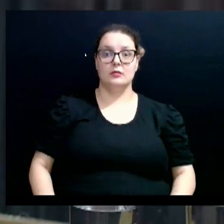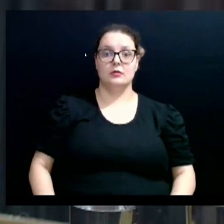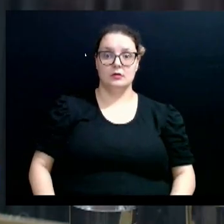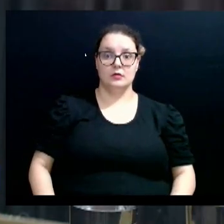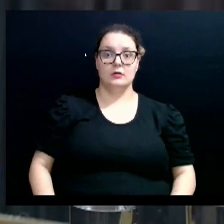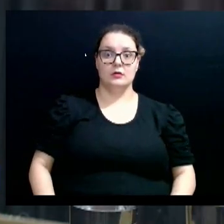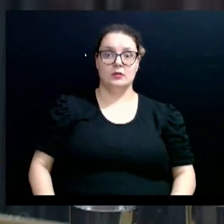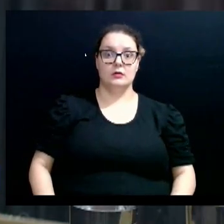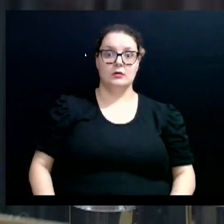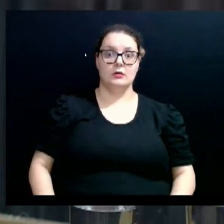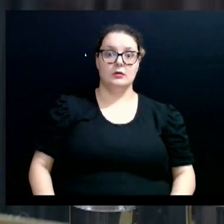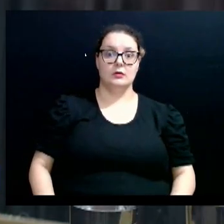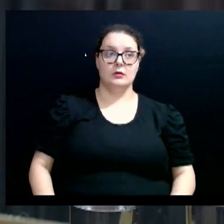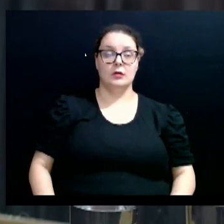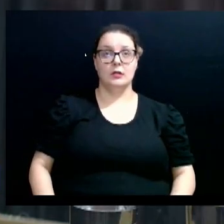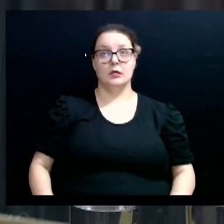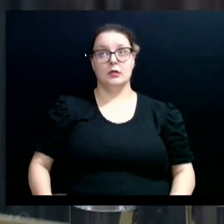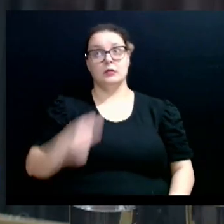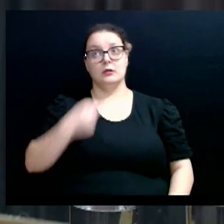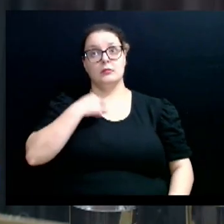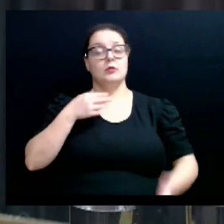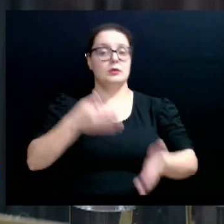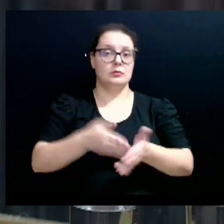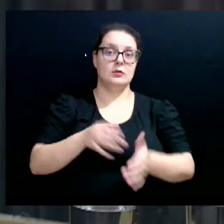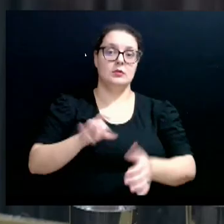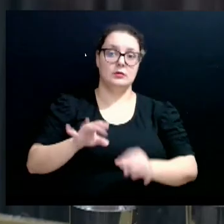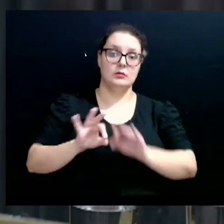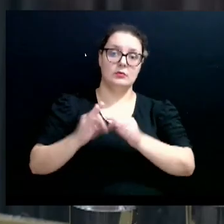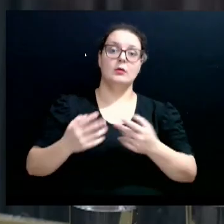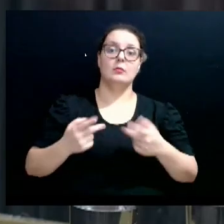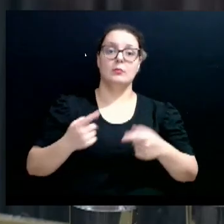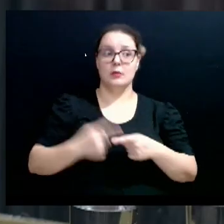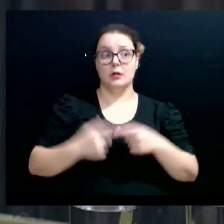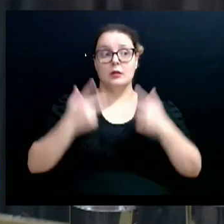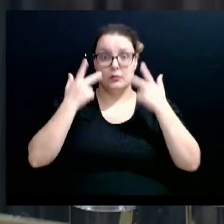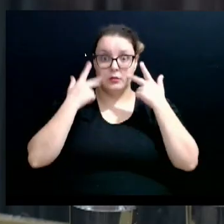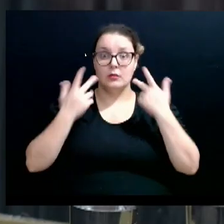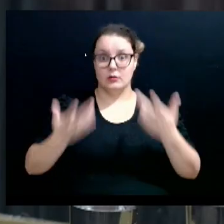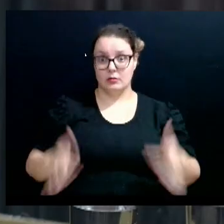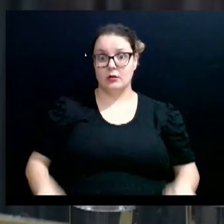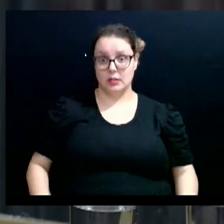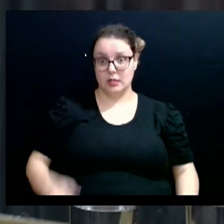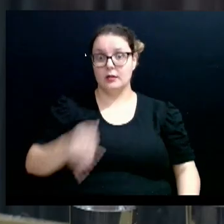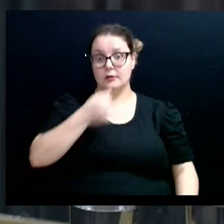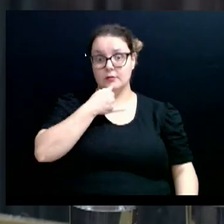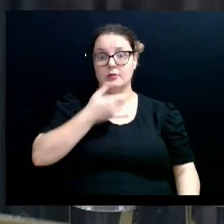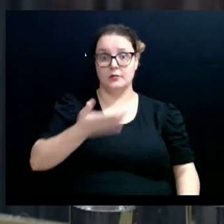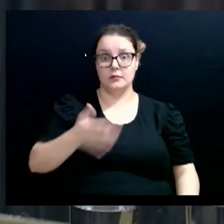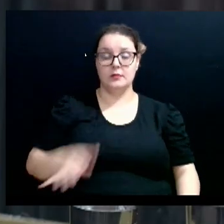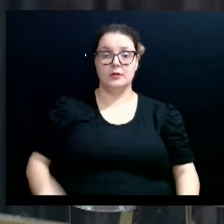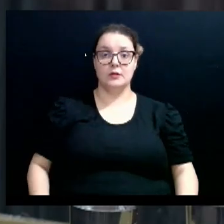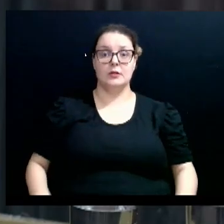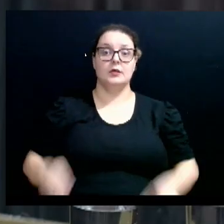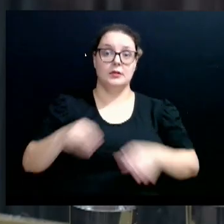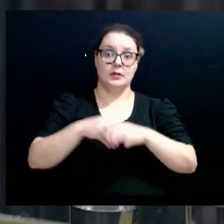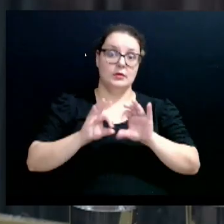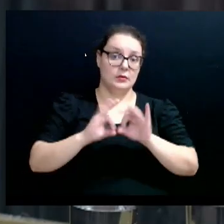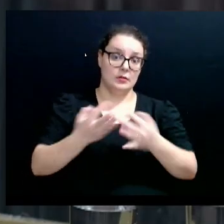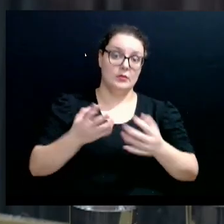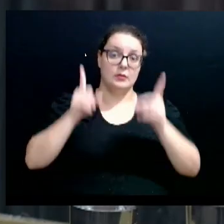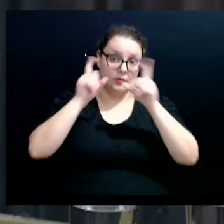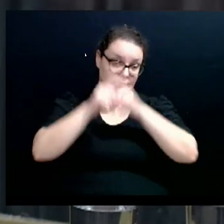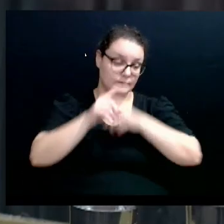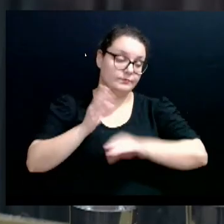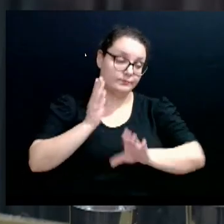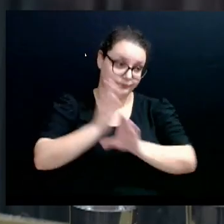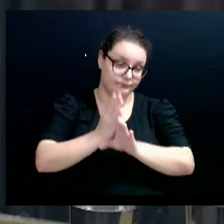Uhum. se limitar à família, porque normalmente, infelizmente, né, Sim, dentro da sim. família, é difícil encontrar esse mesmo